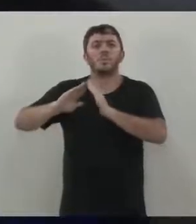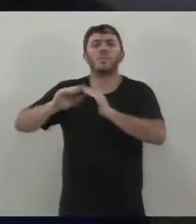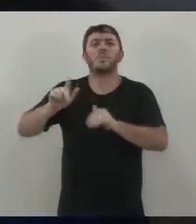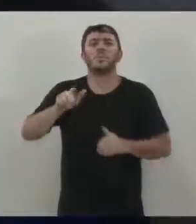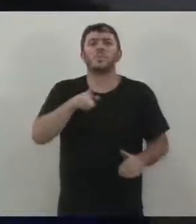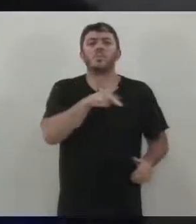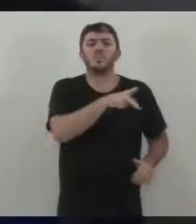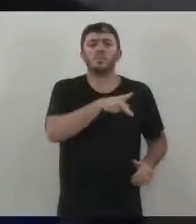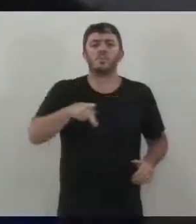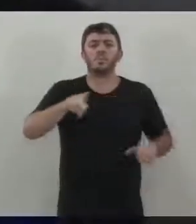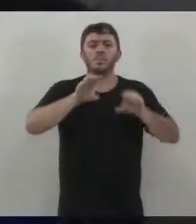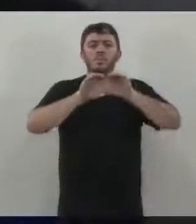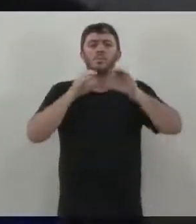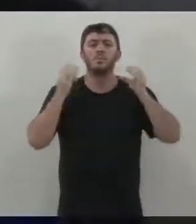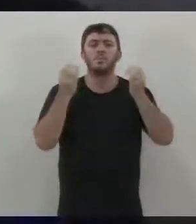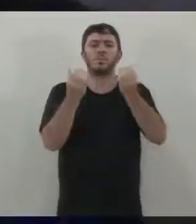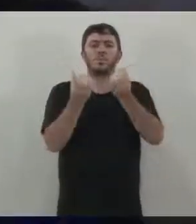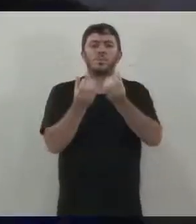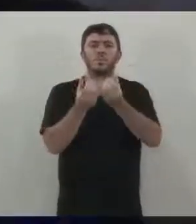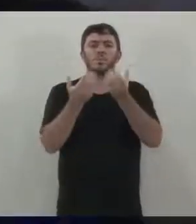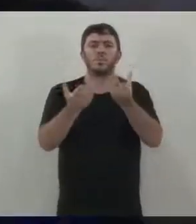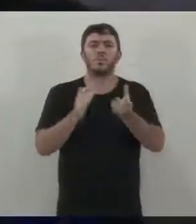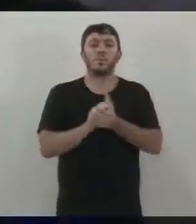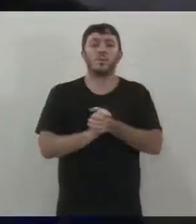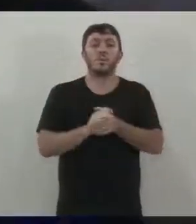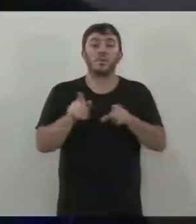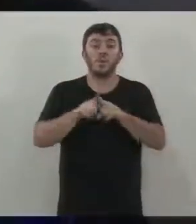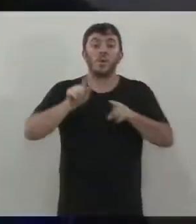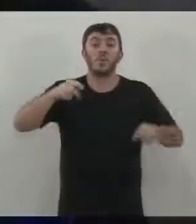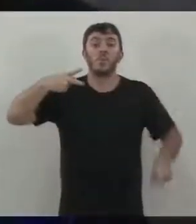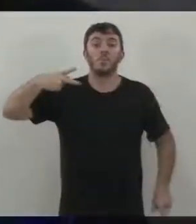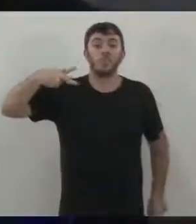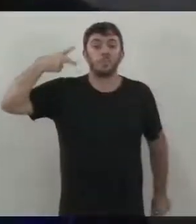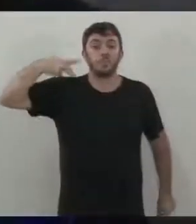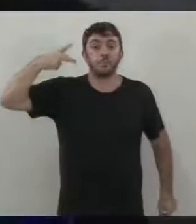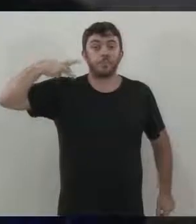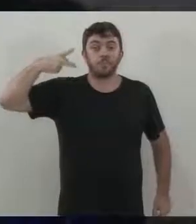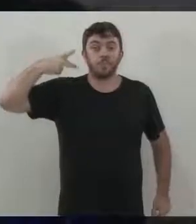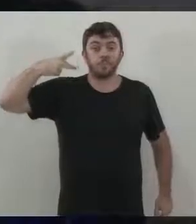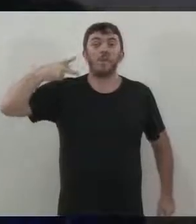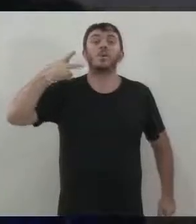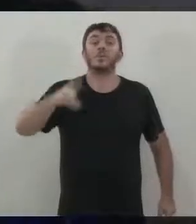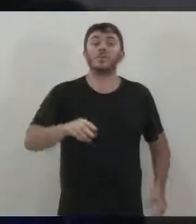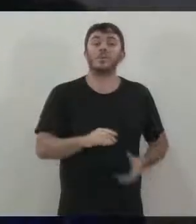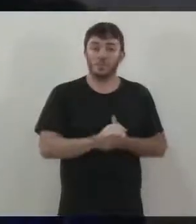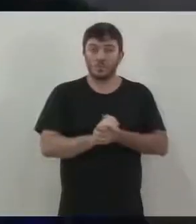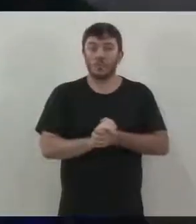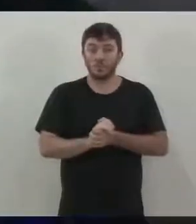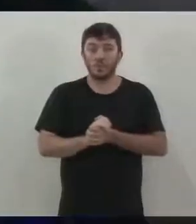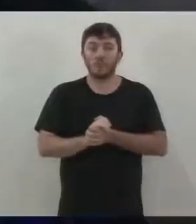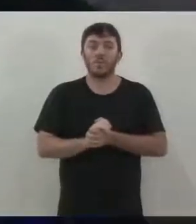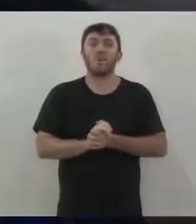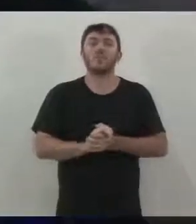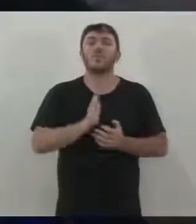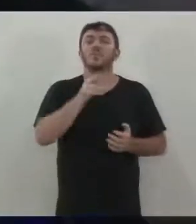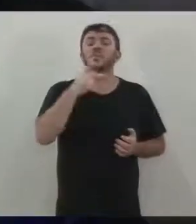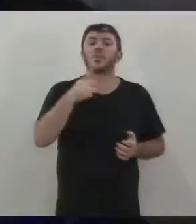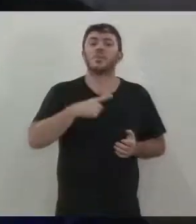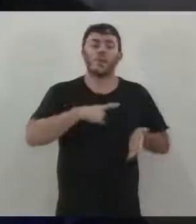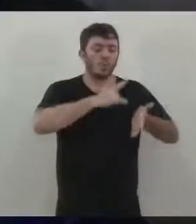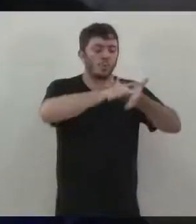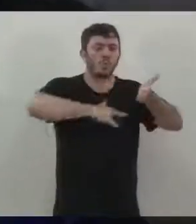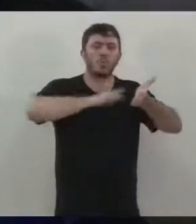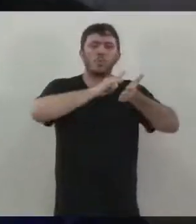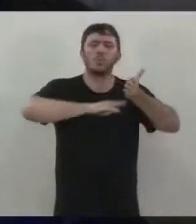Câmara que recebeu o pedido do promotor para enviar para a promotoria algumas documentações